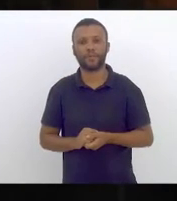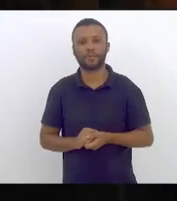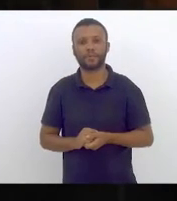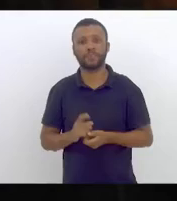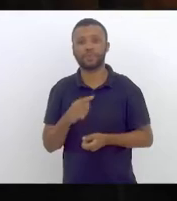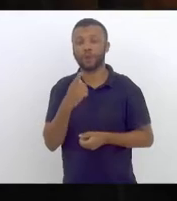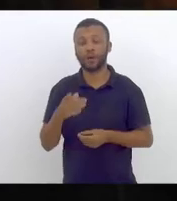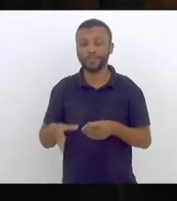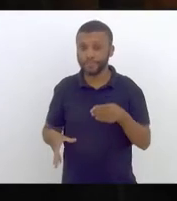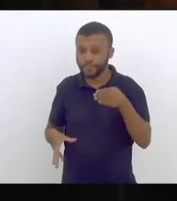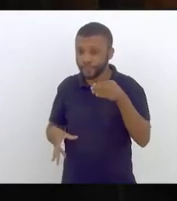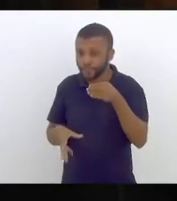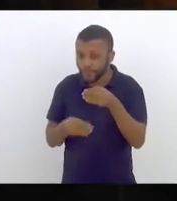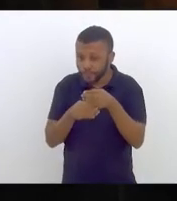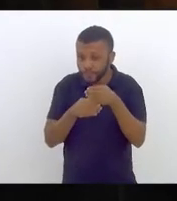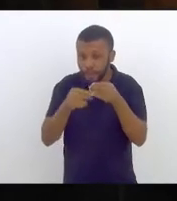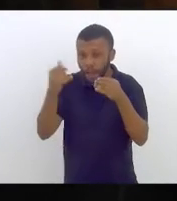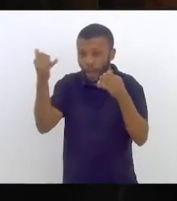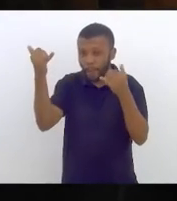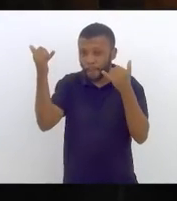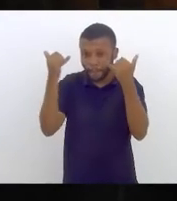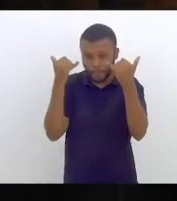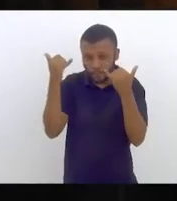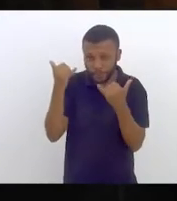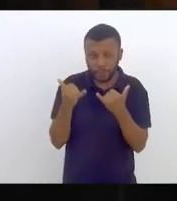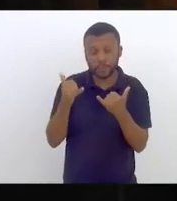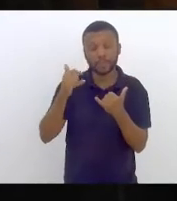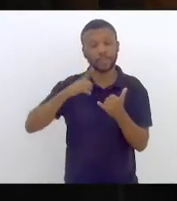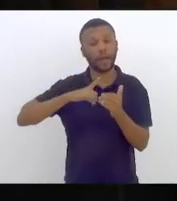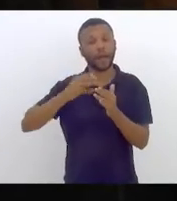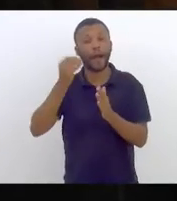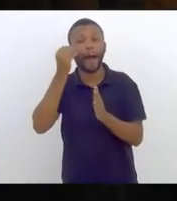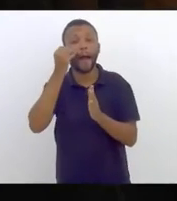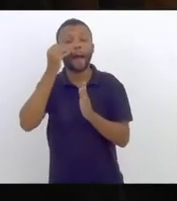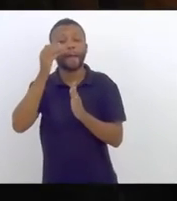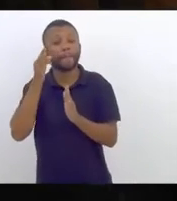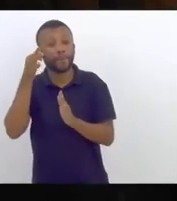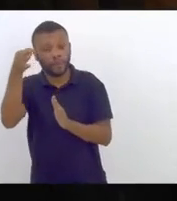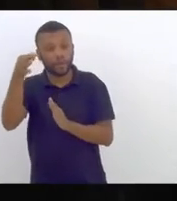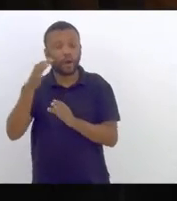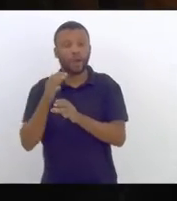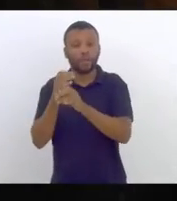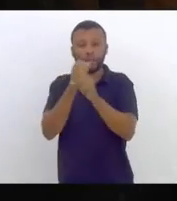adendamos com essa informação, já com a previsão orçamentária, de um aumento de